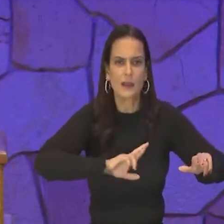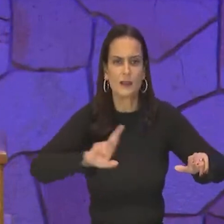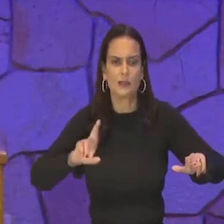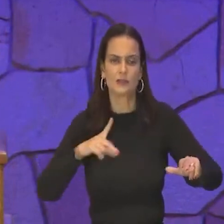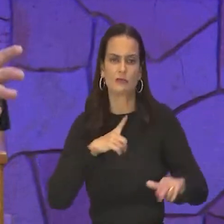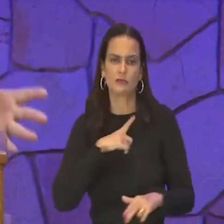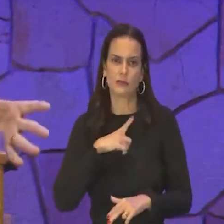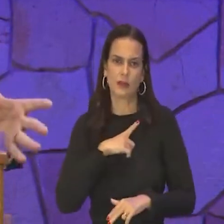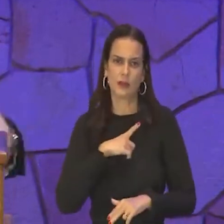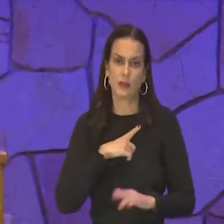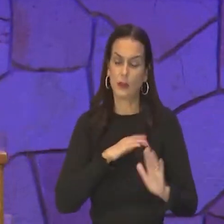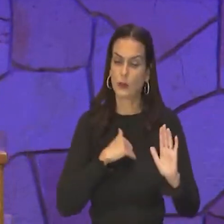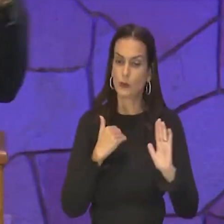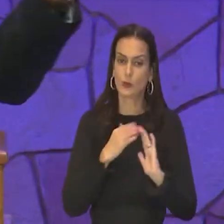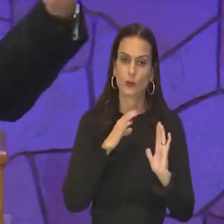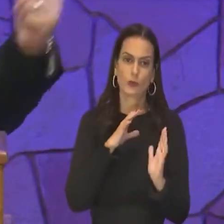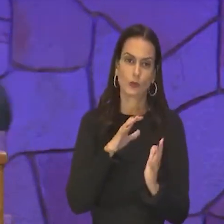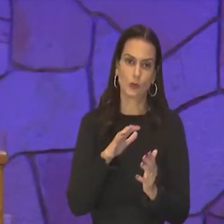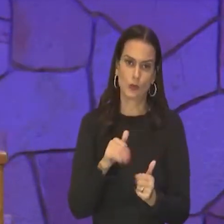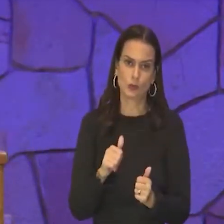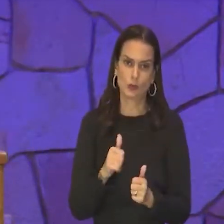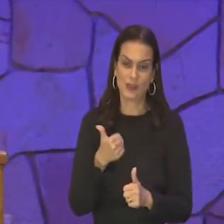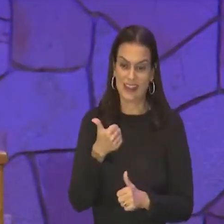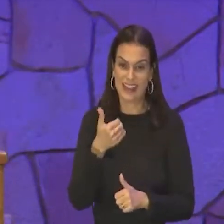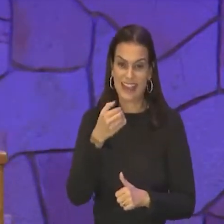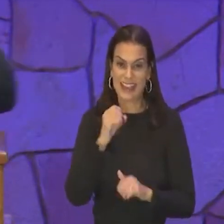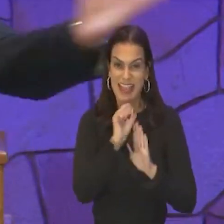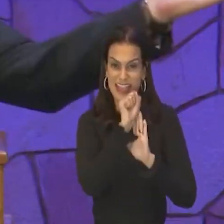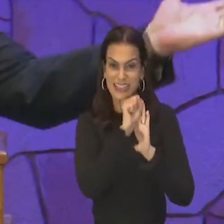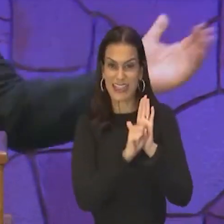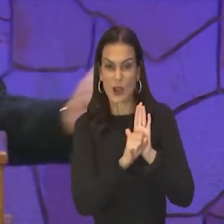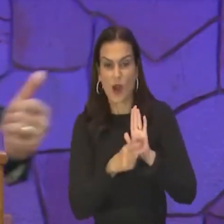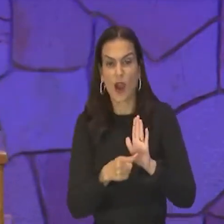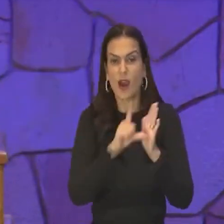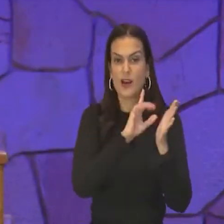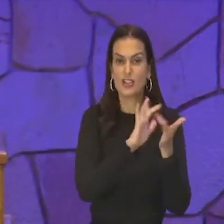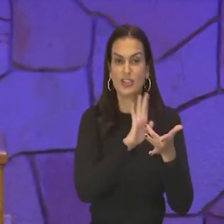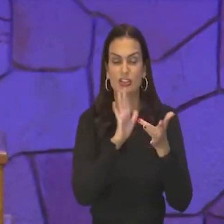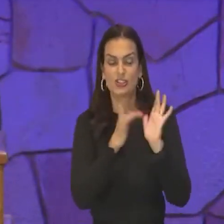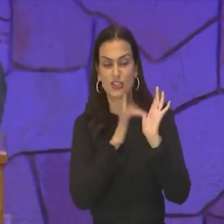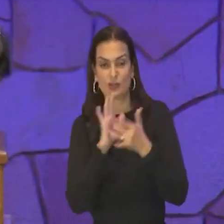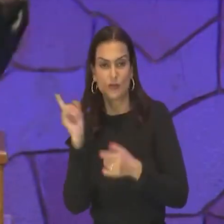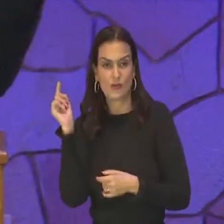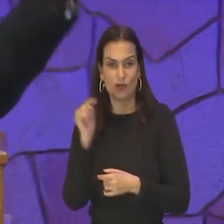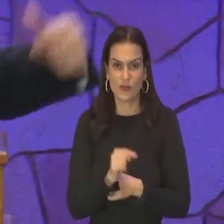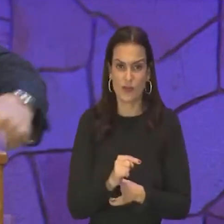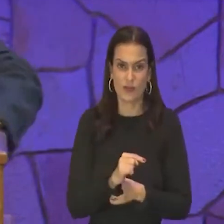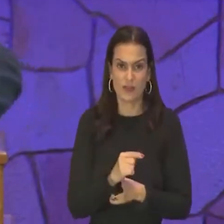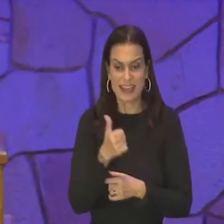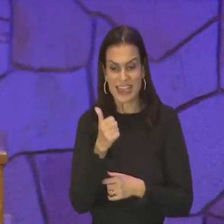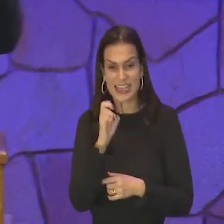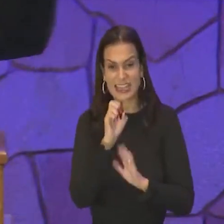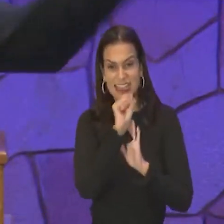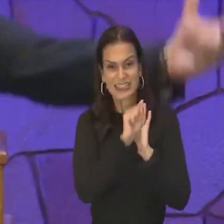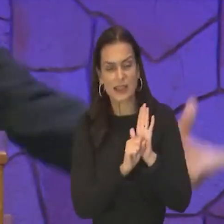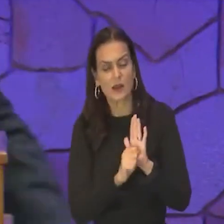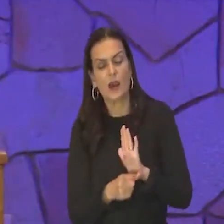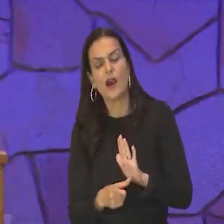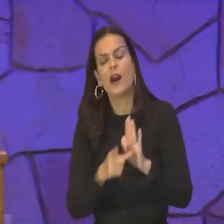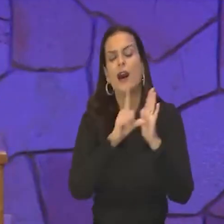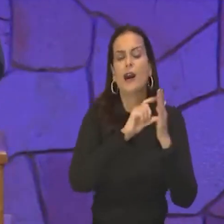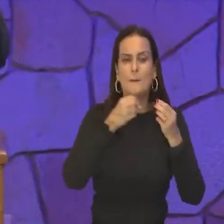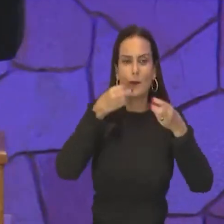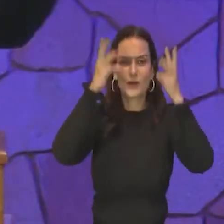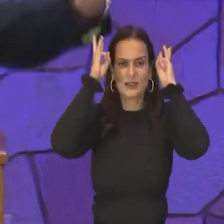religiosas de todo o mundo, 10 séculos antes de Cristo, 15 séculos antes de Cristo, antes de Abraão, antes de